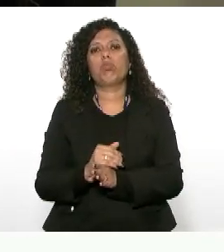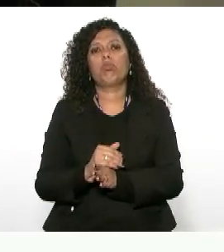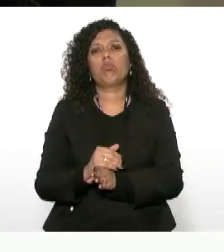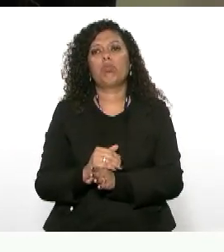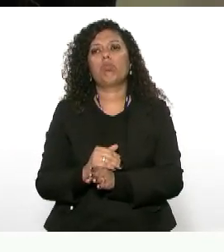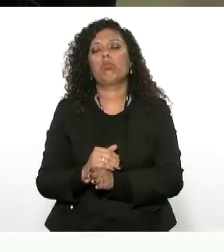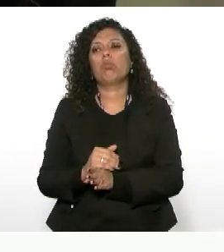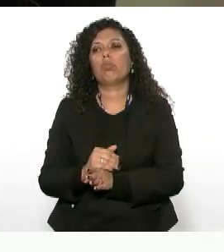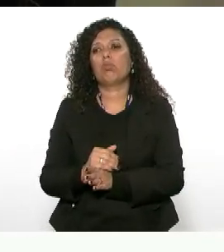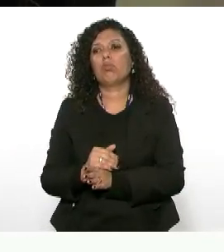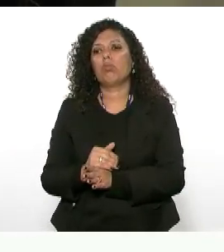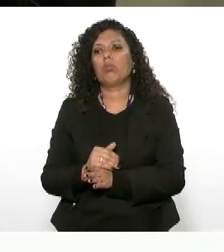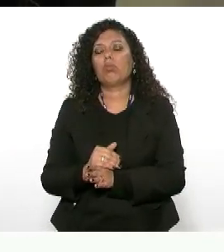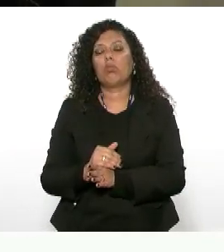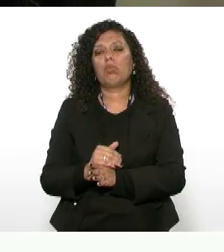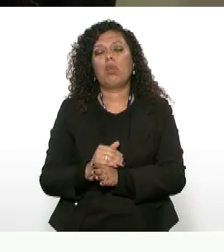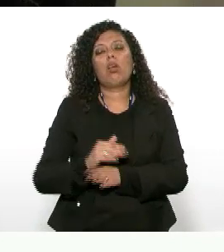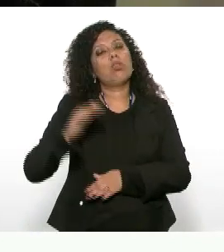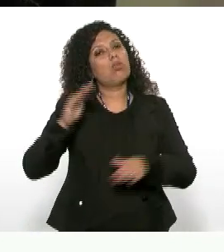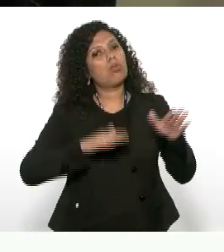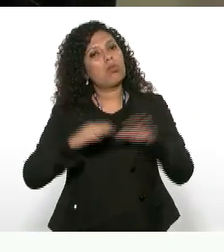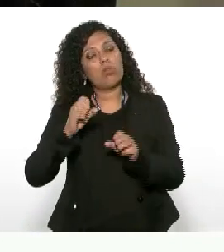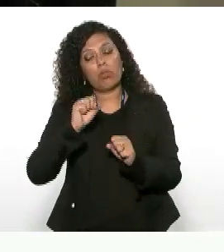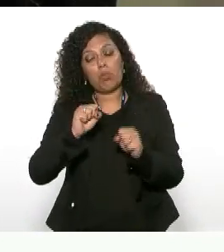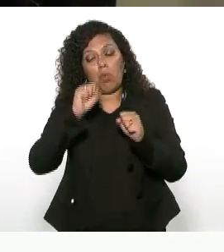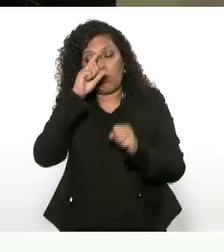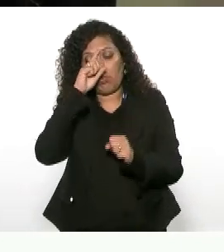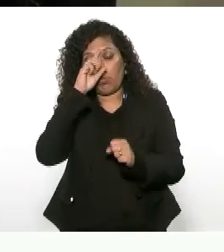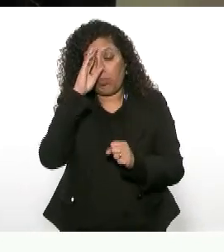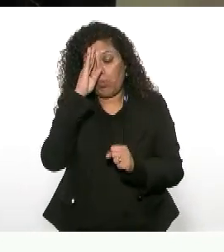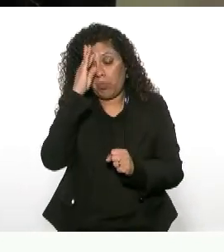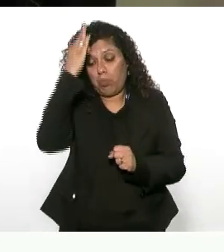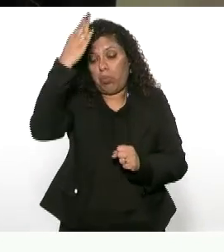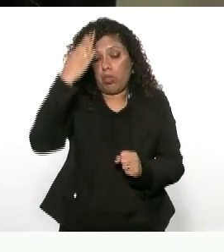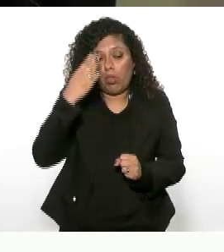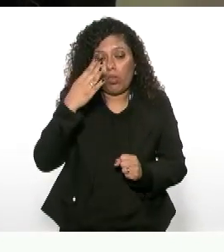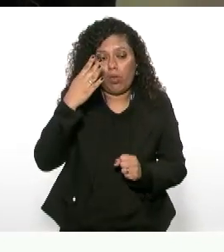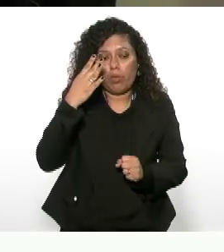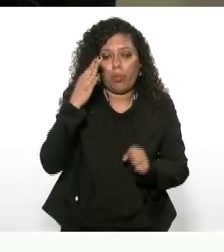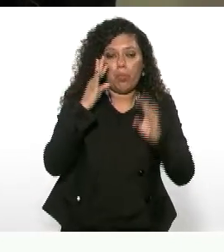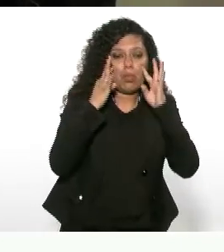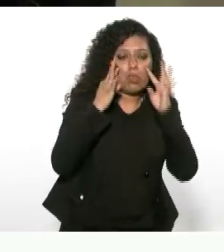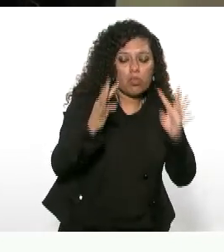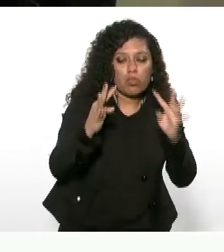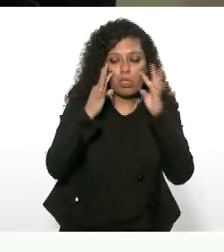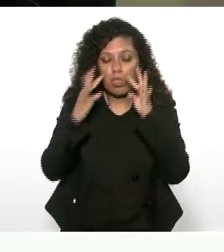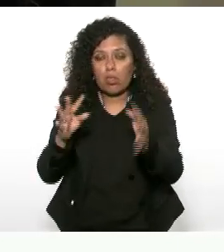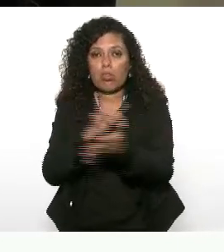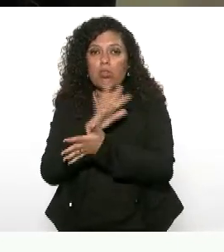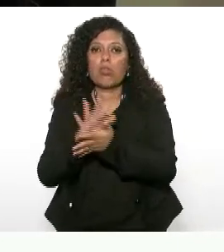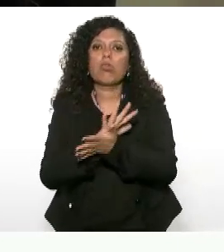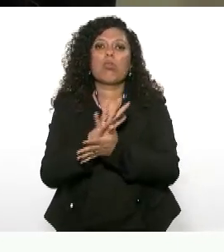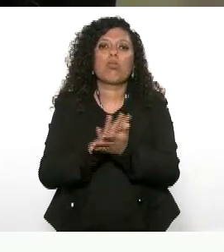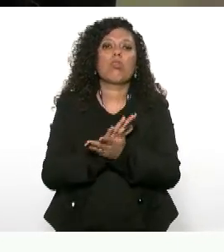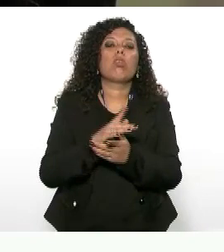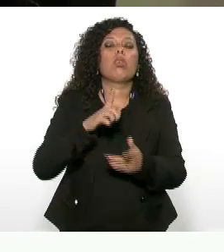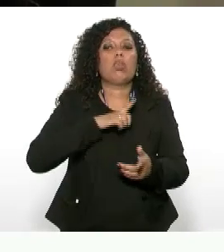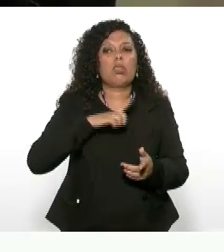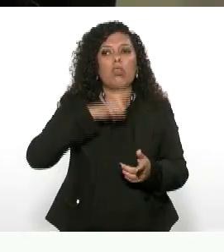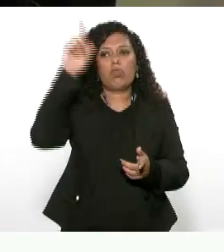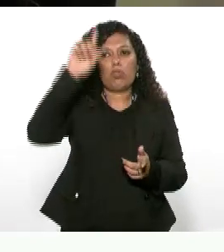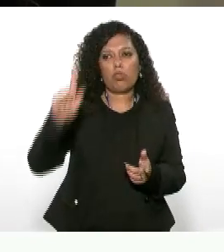passado desapercebido por algumas autoridades, e depois nós tivemos mudanças, né? Mudanças de